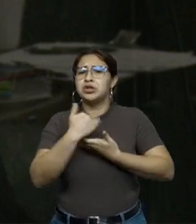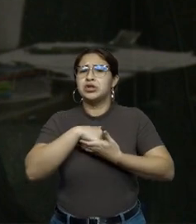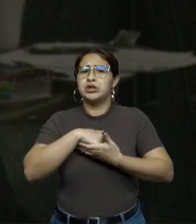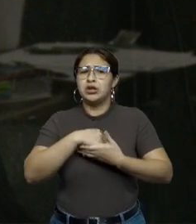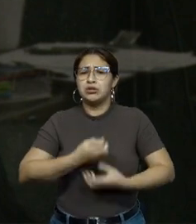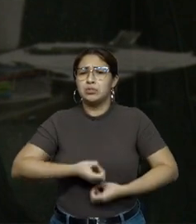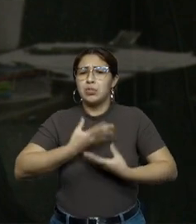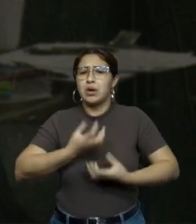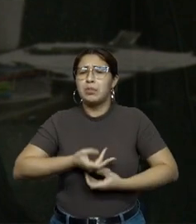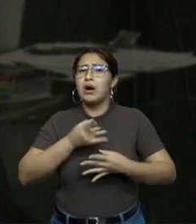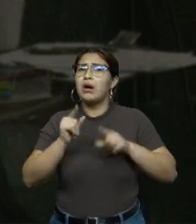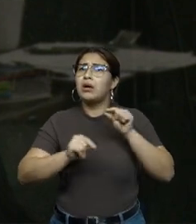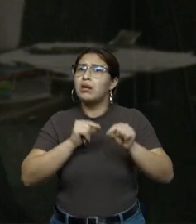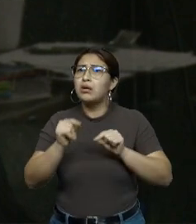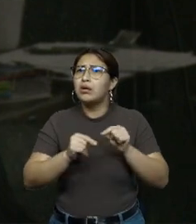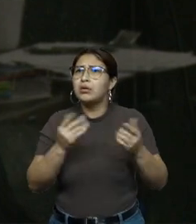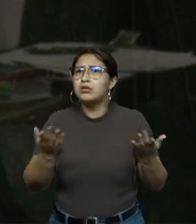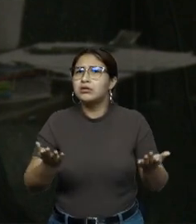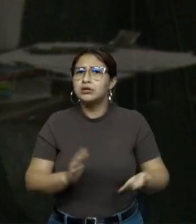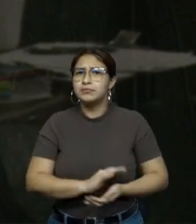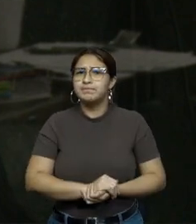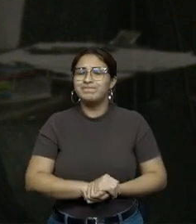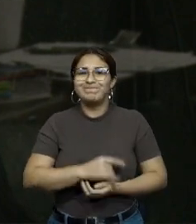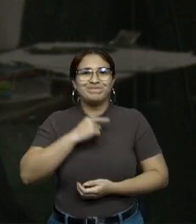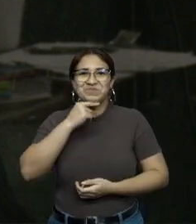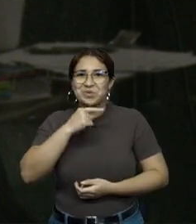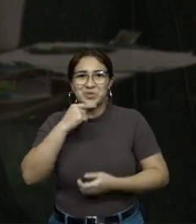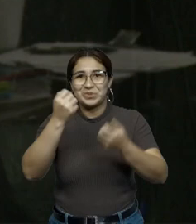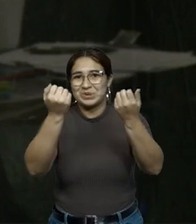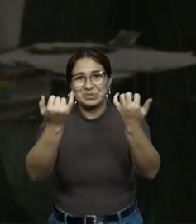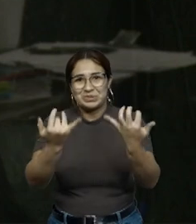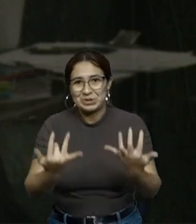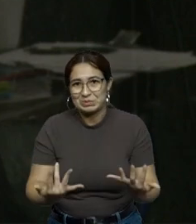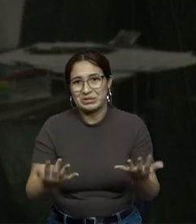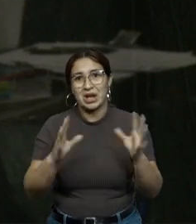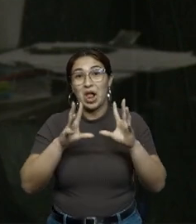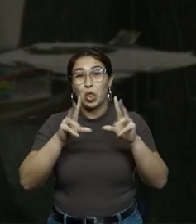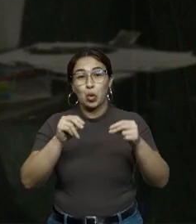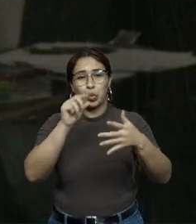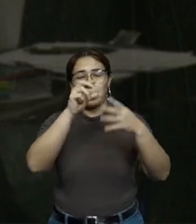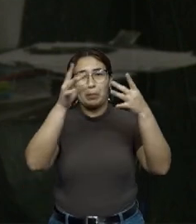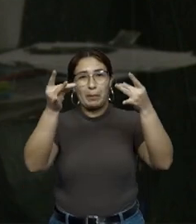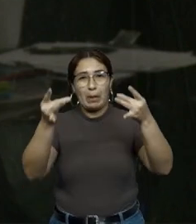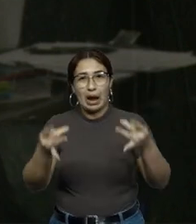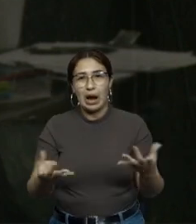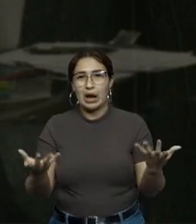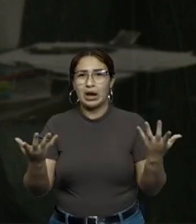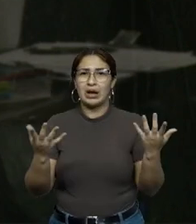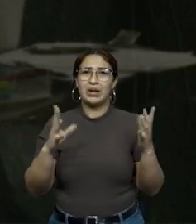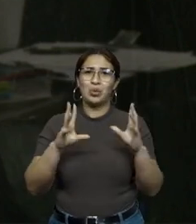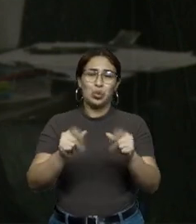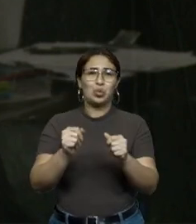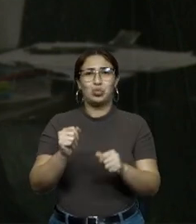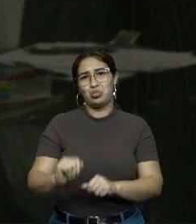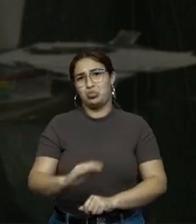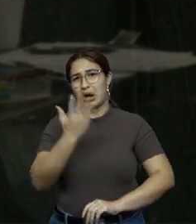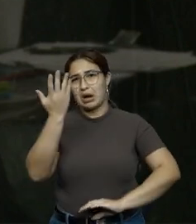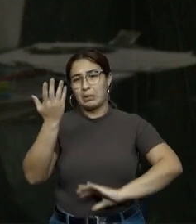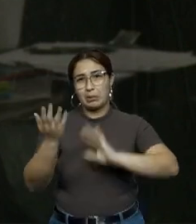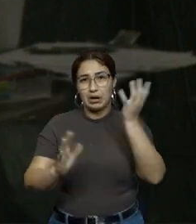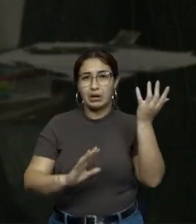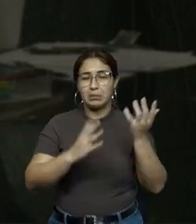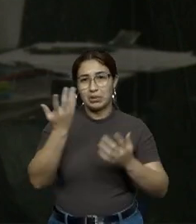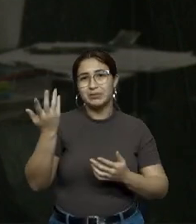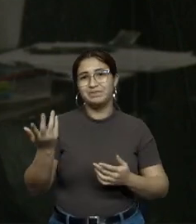dessas pessoas mas aqui eu não consigo dar todo os prognósticos possíveis para esse processo mas é